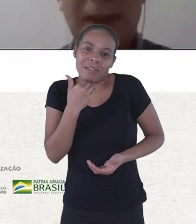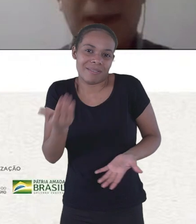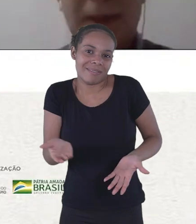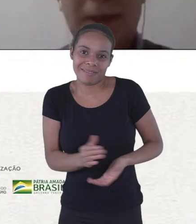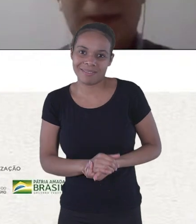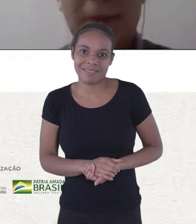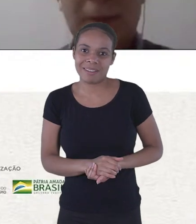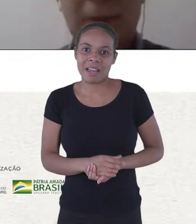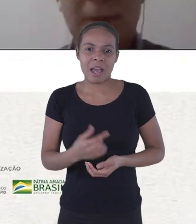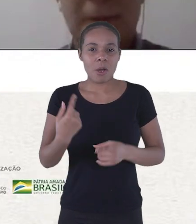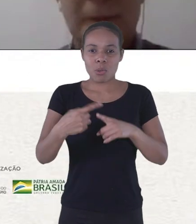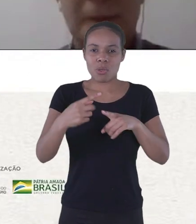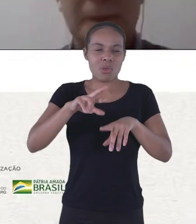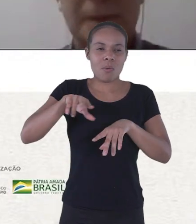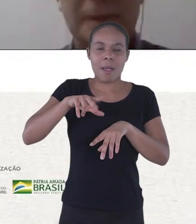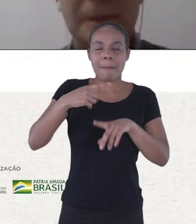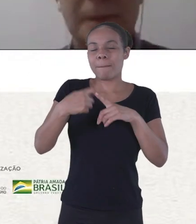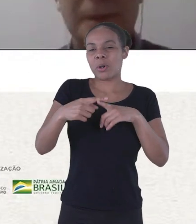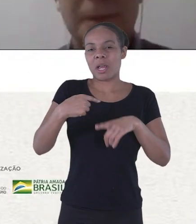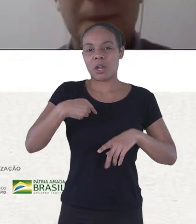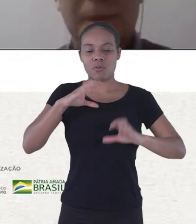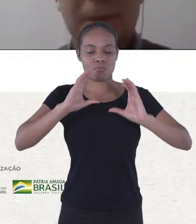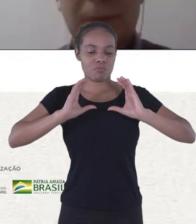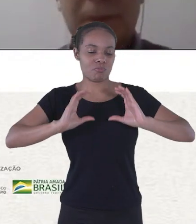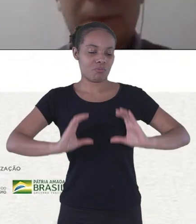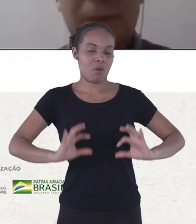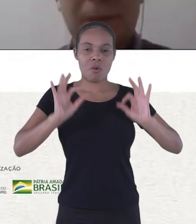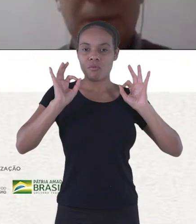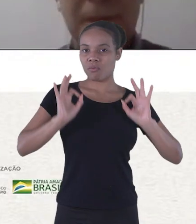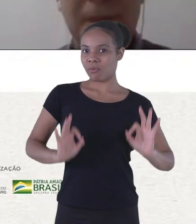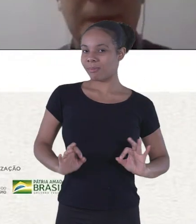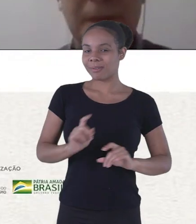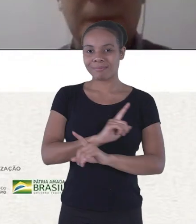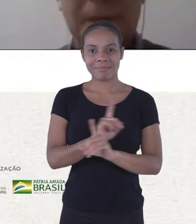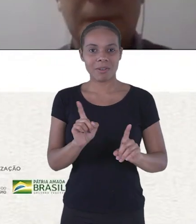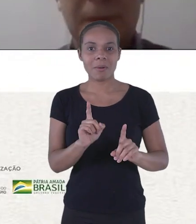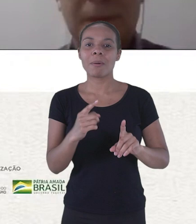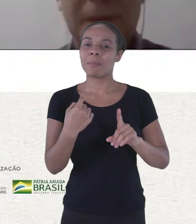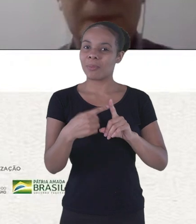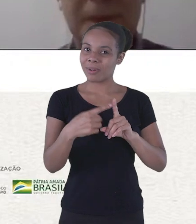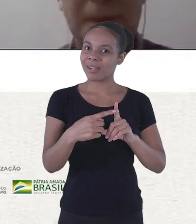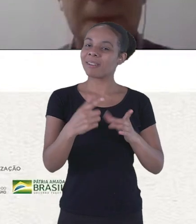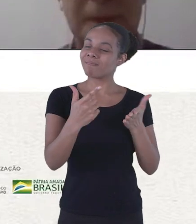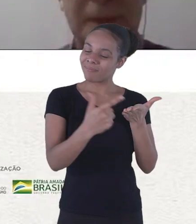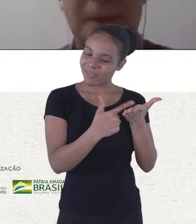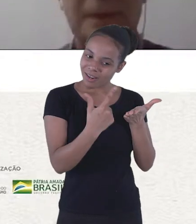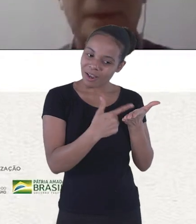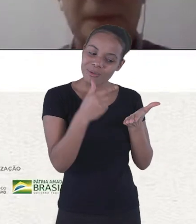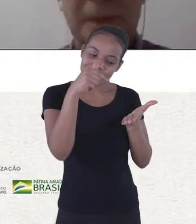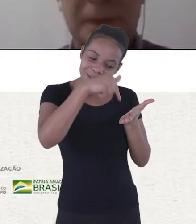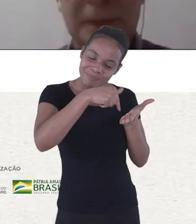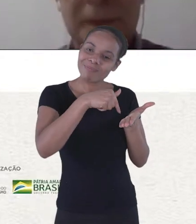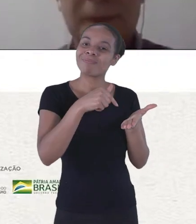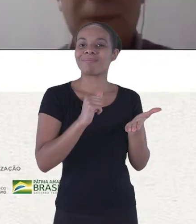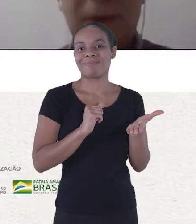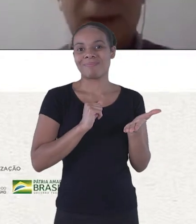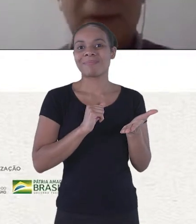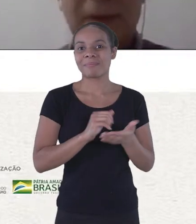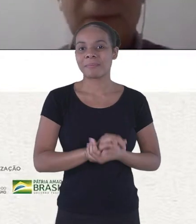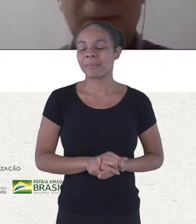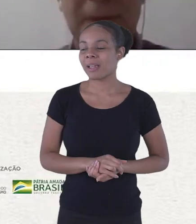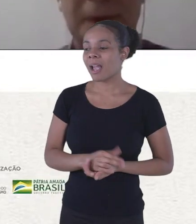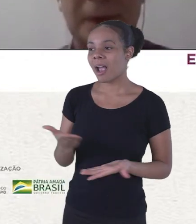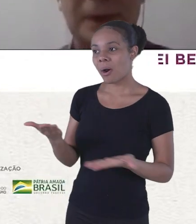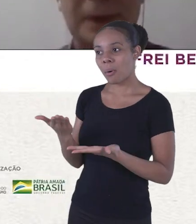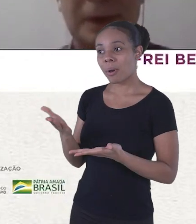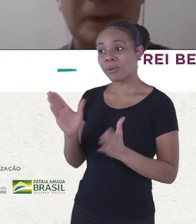seja formalista, não, mas em literatura, em arte, é assim. E Olha, dá trabalho. fazer uma confissão aqui, já que